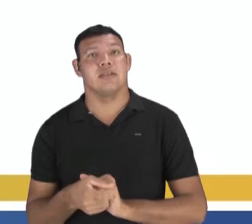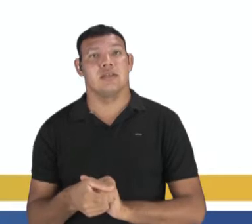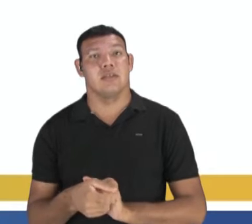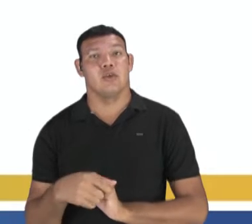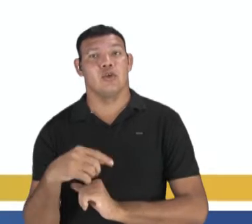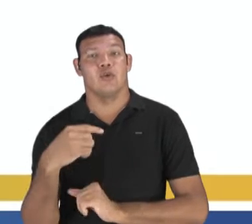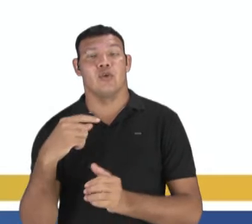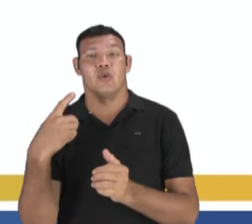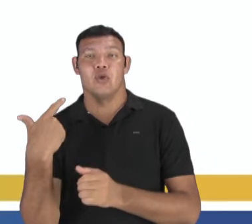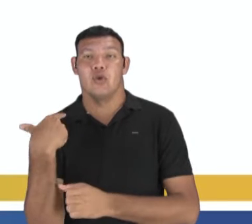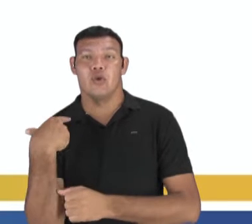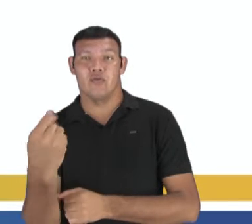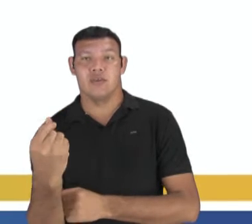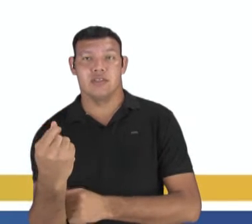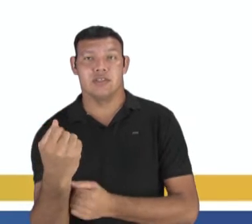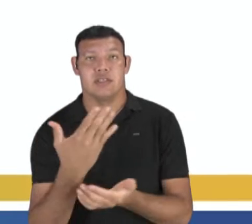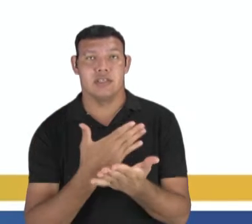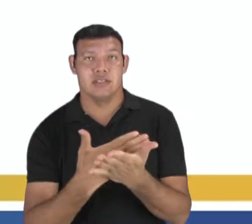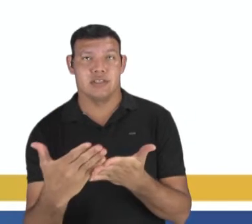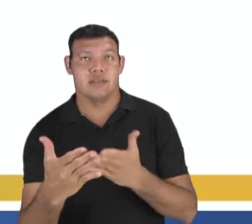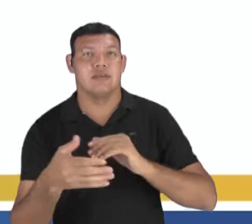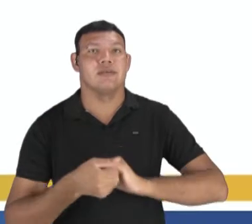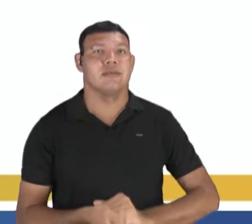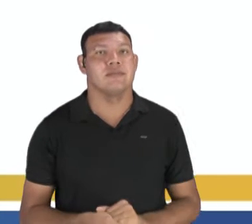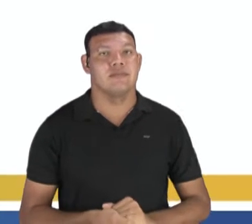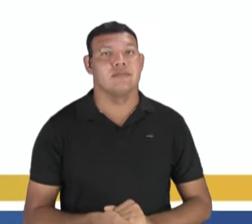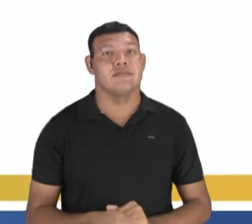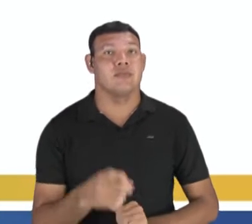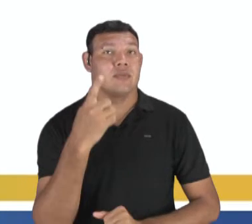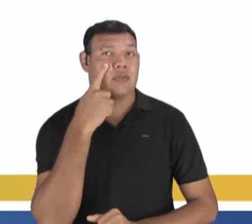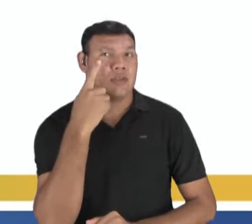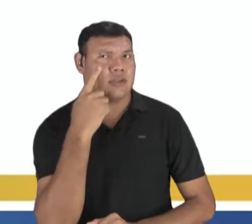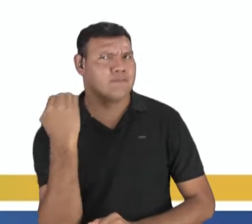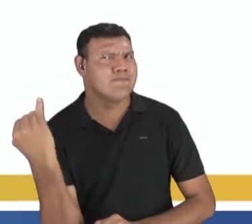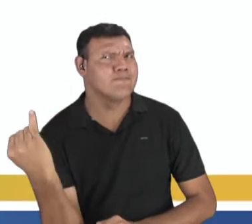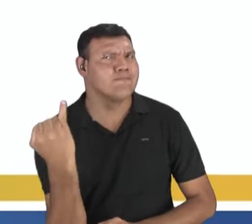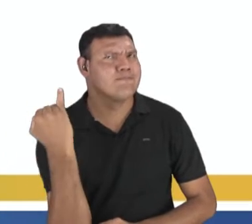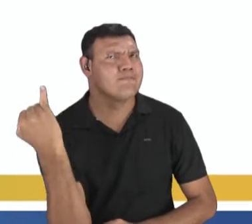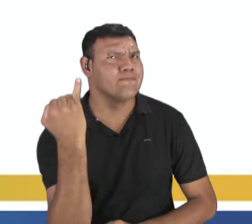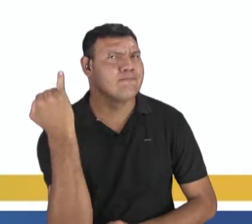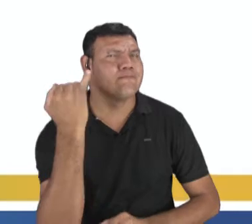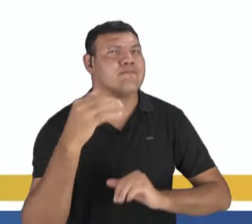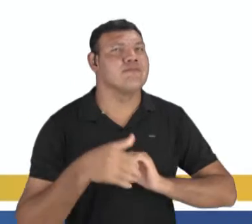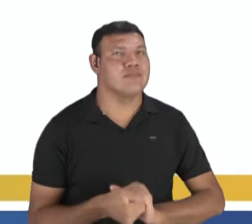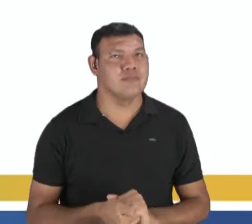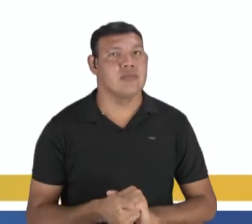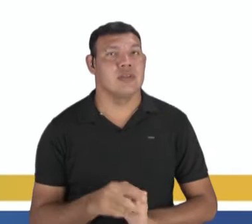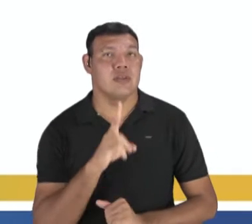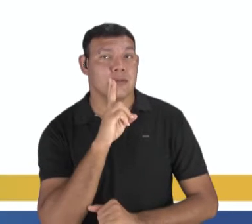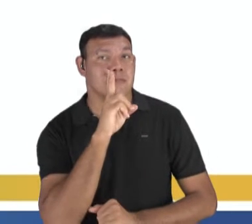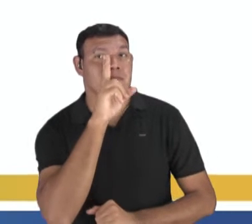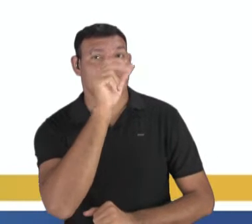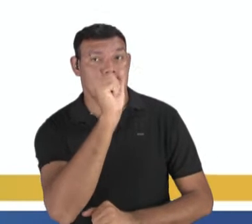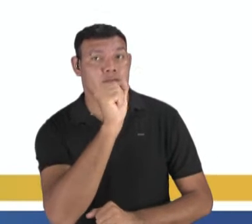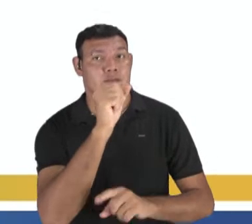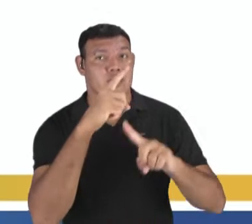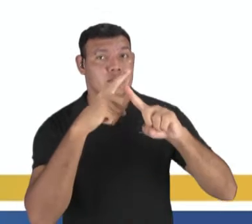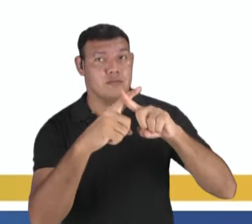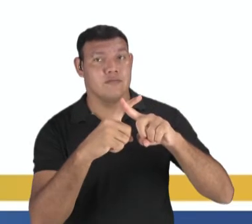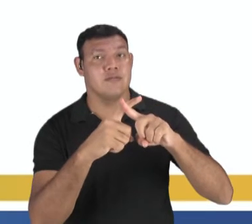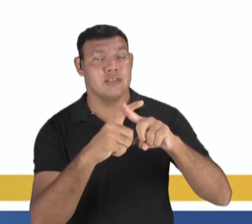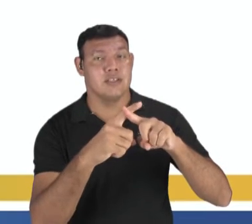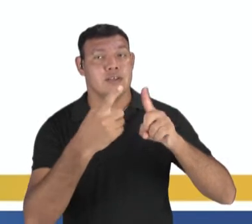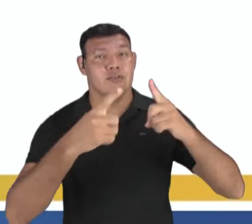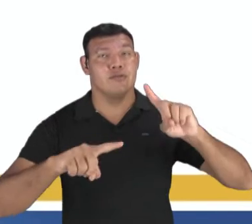velocidade inicial, fica esse outro termo. Agora, veja uma coisa interessante, pessoal, ó. A força vezes o tempo é o quê?